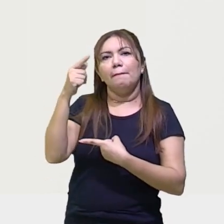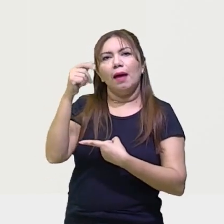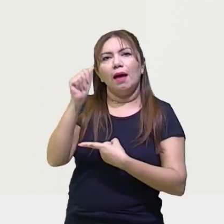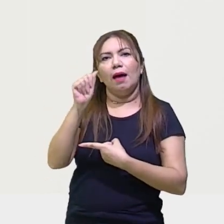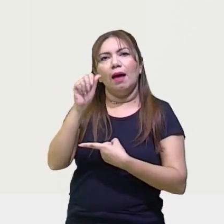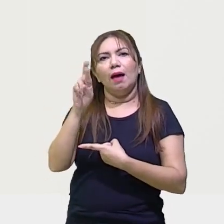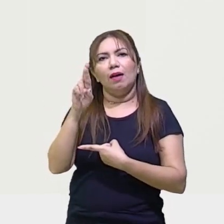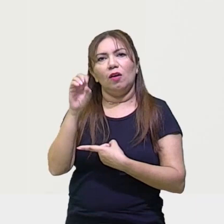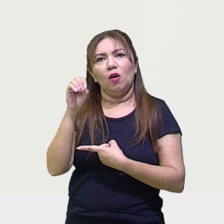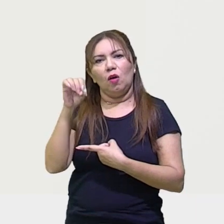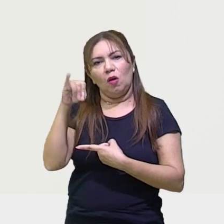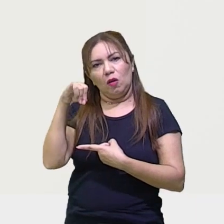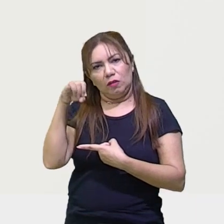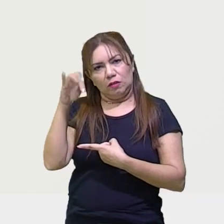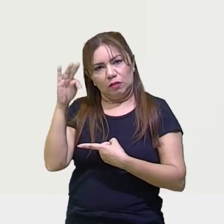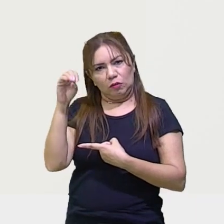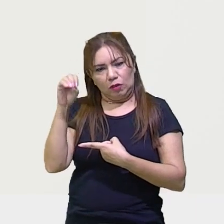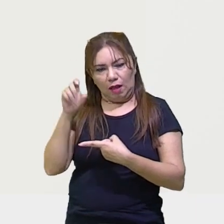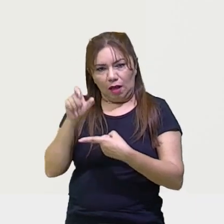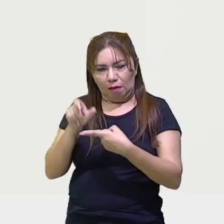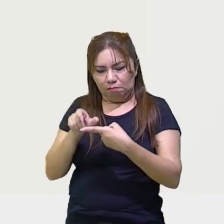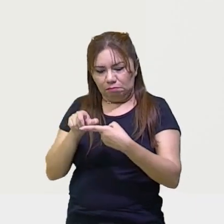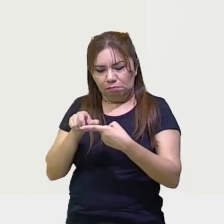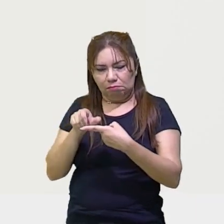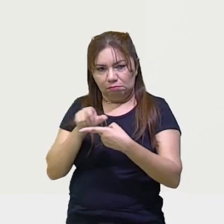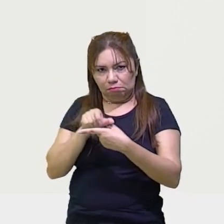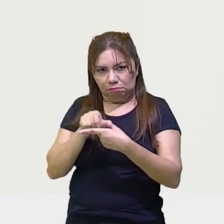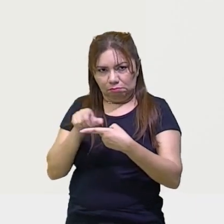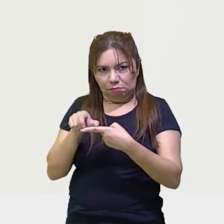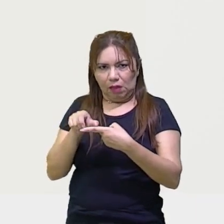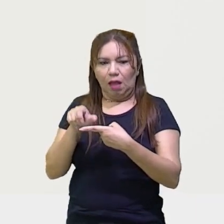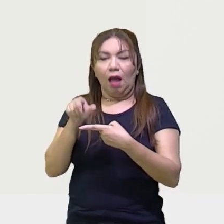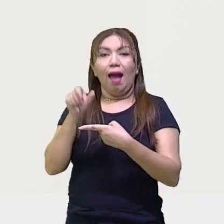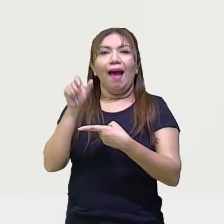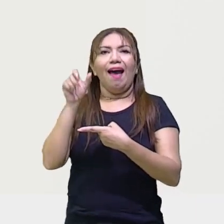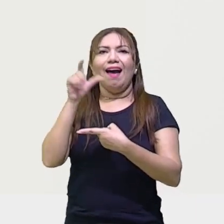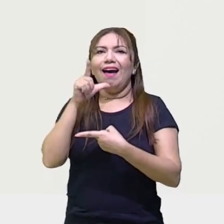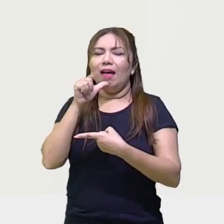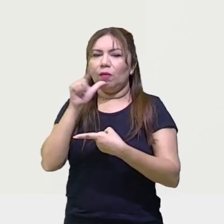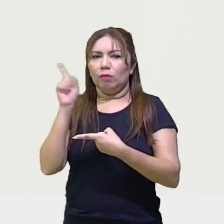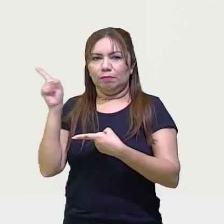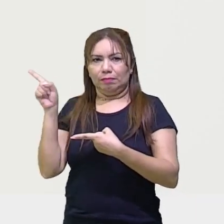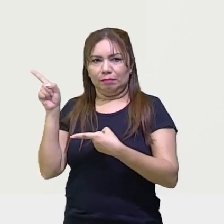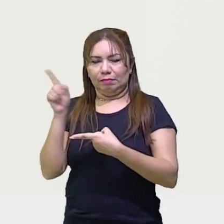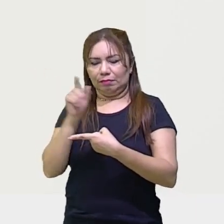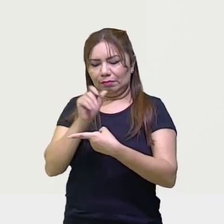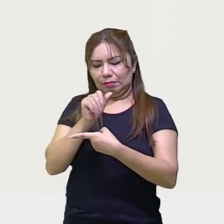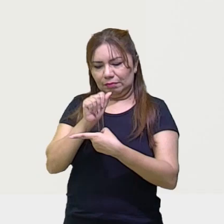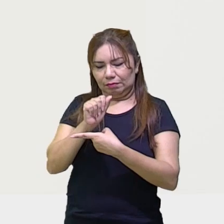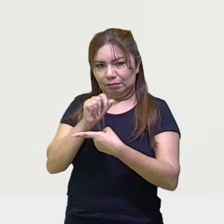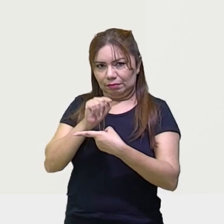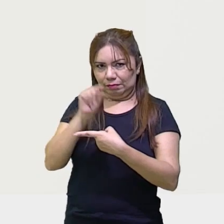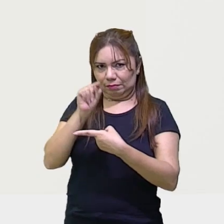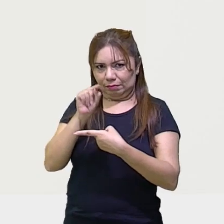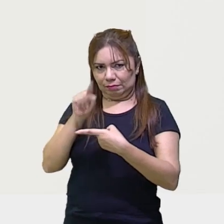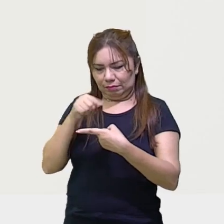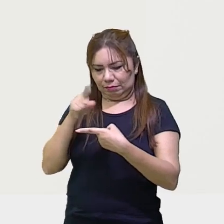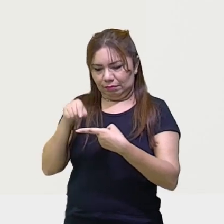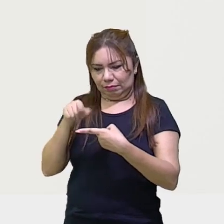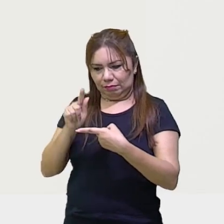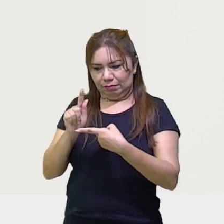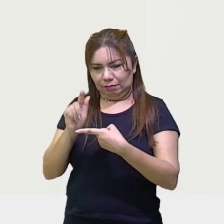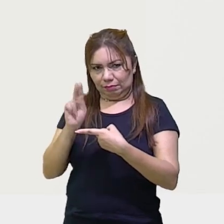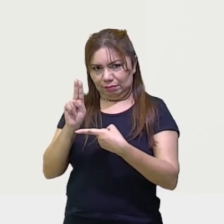Paroxítona. Ela está na última, gente? Não. Ela está na... Tem a antepenúltima aqui? Não. Tem a